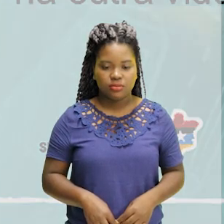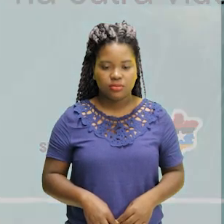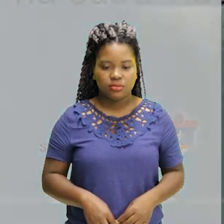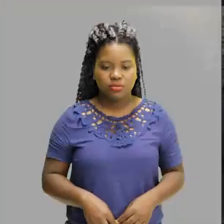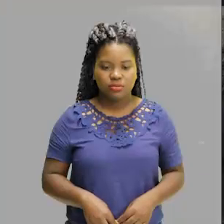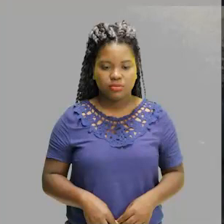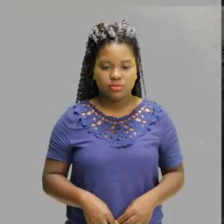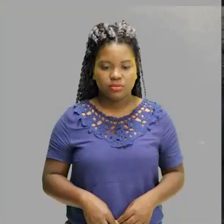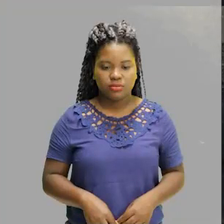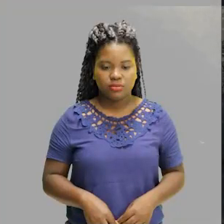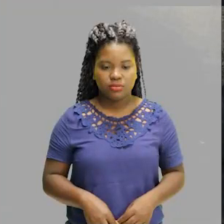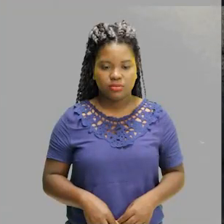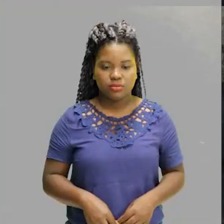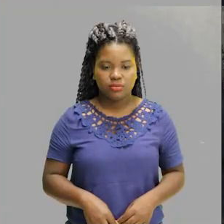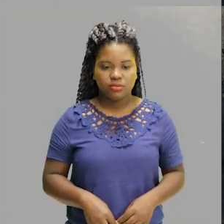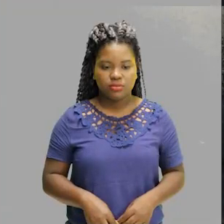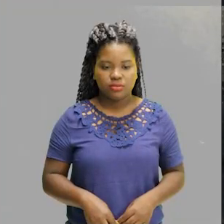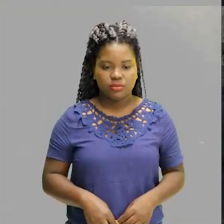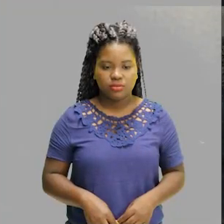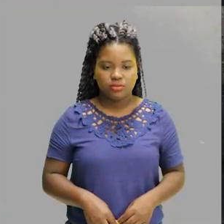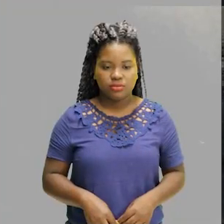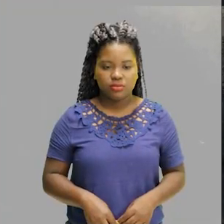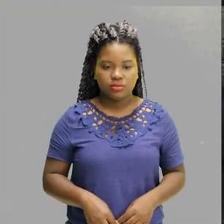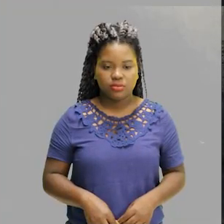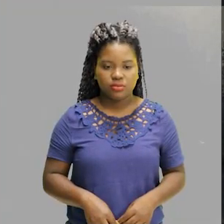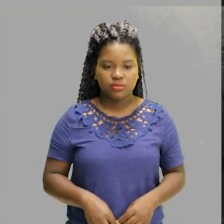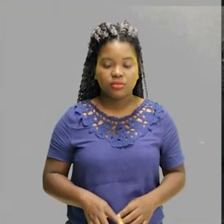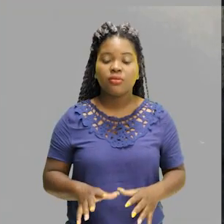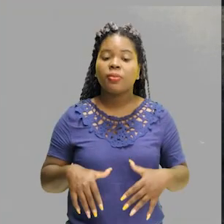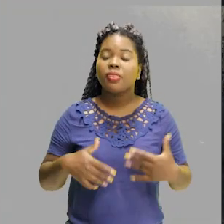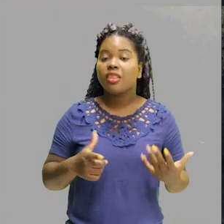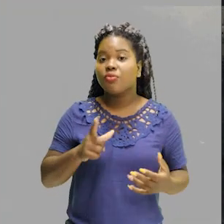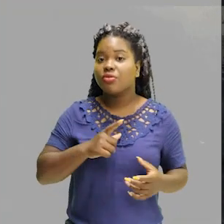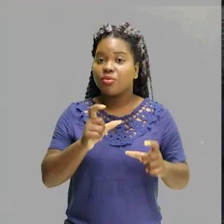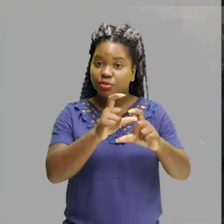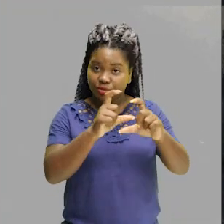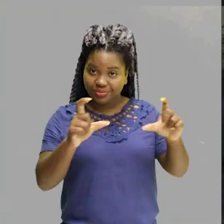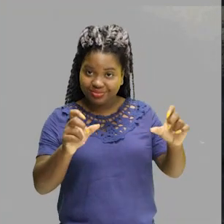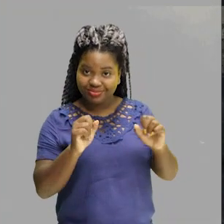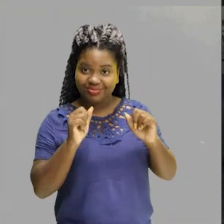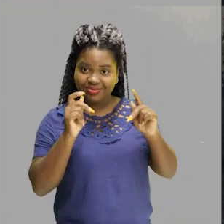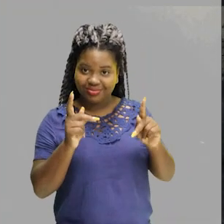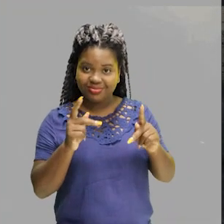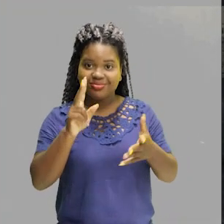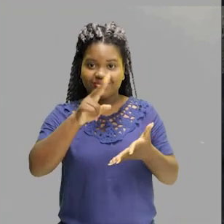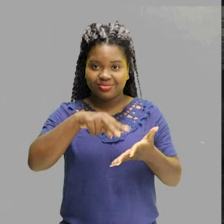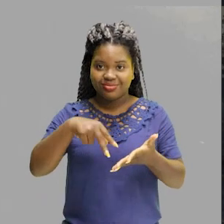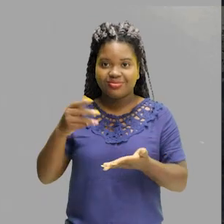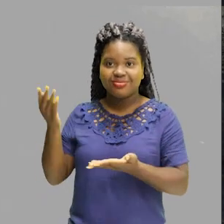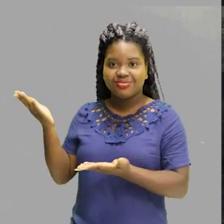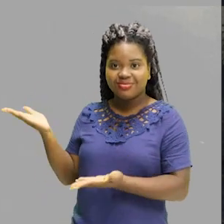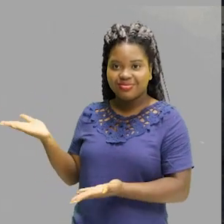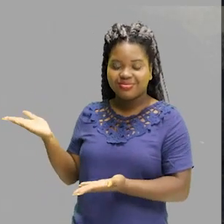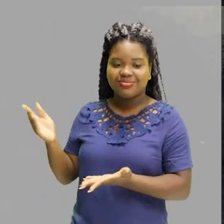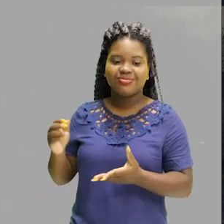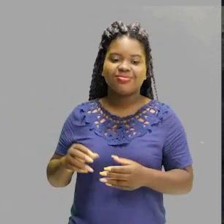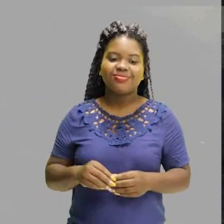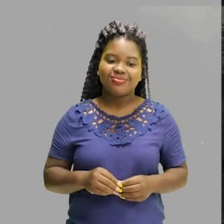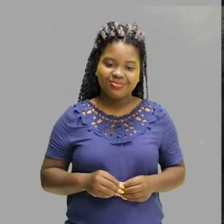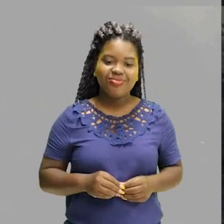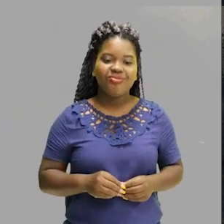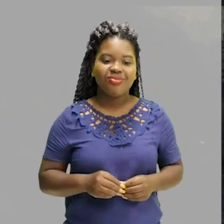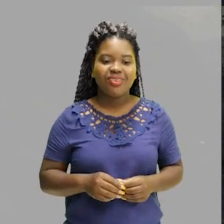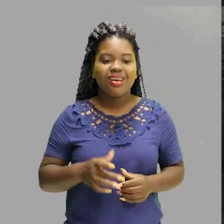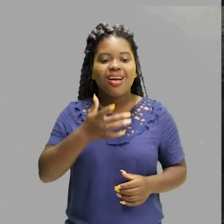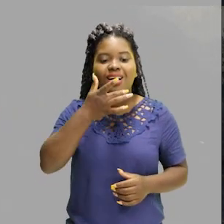noutra vida quem rezasse por ele. Vamos a um trechinho. Quando o fidalgo fala que não vai